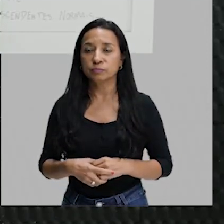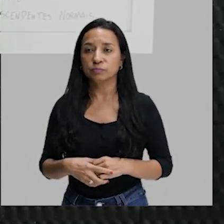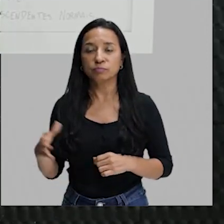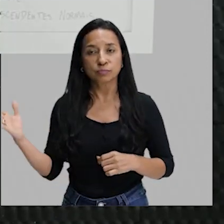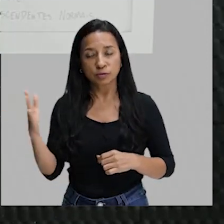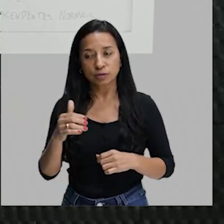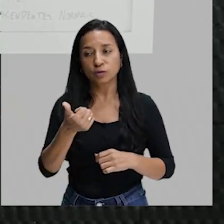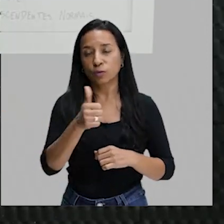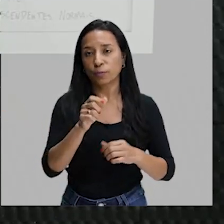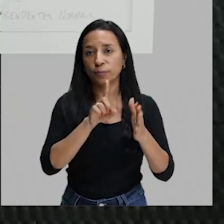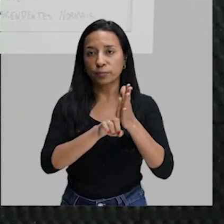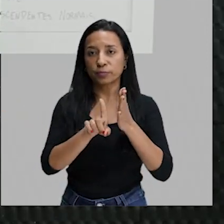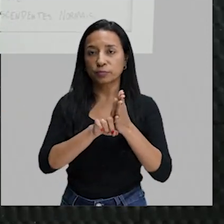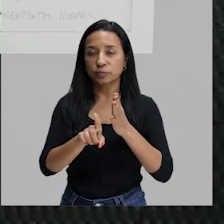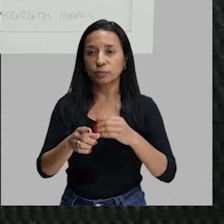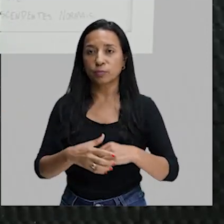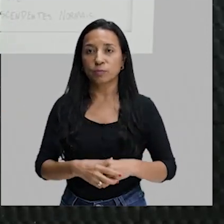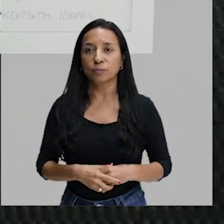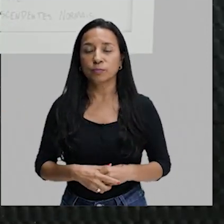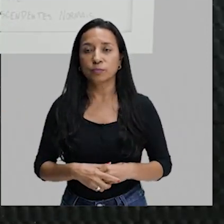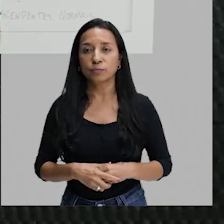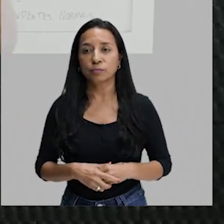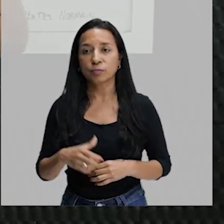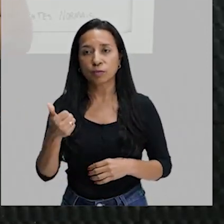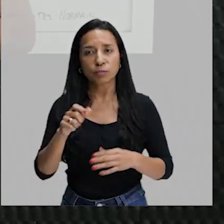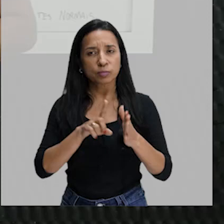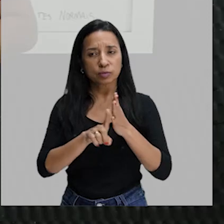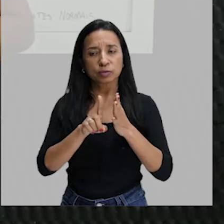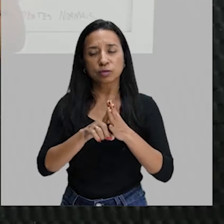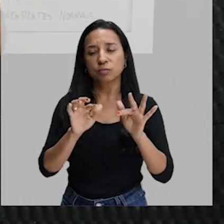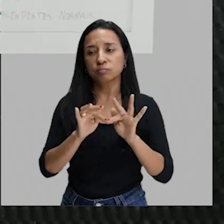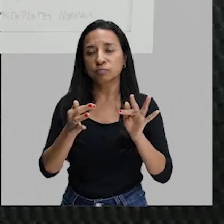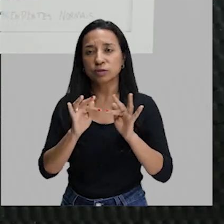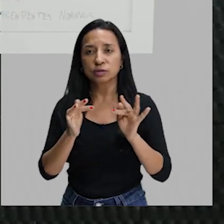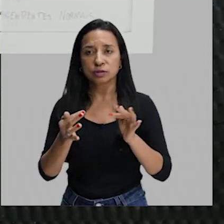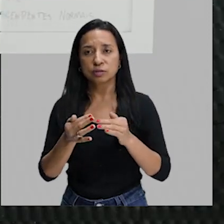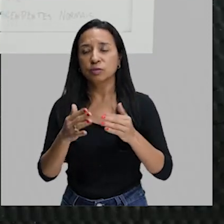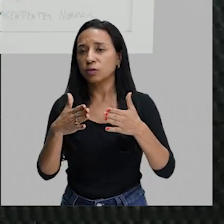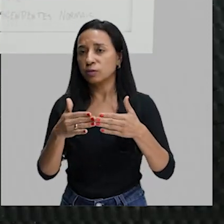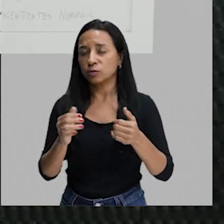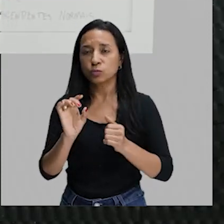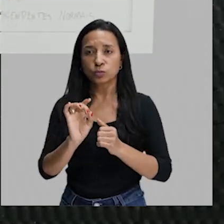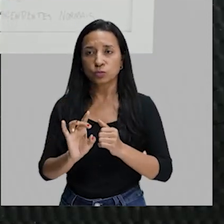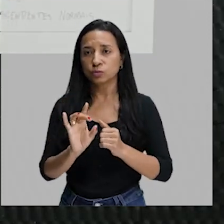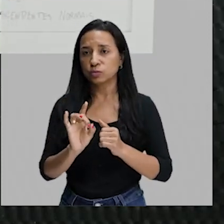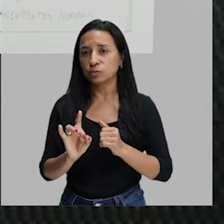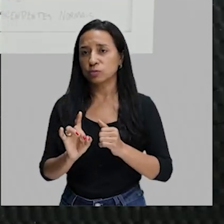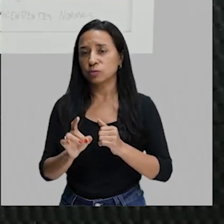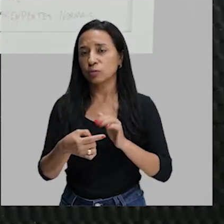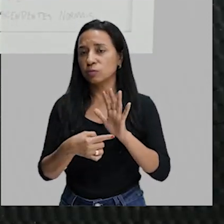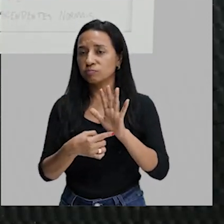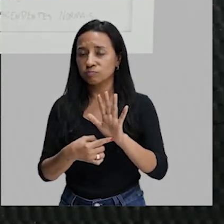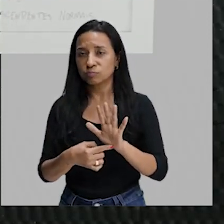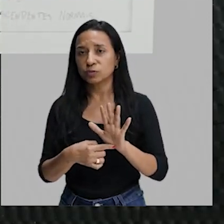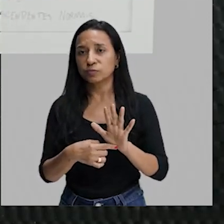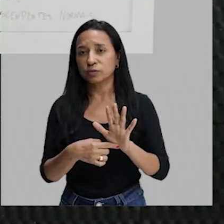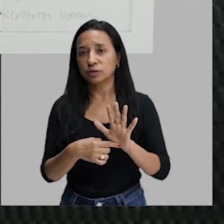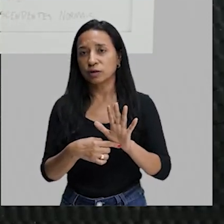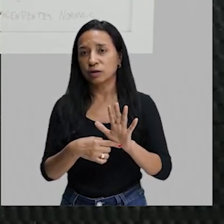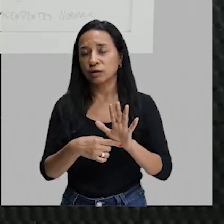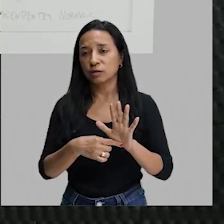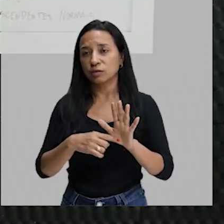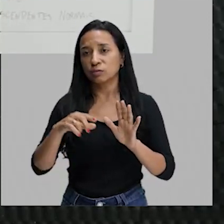a primeira questão. A primeira questão é muito simples, tá? Ela está pedindo apenas para a gente identificar os